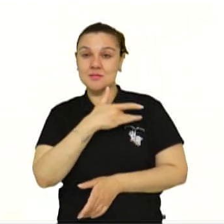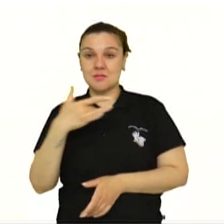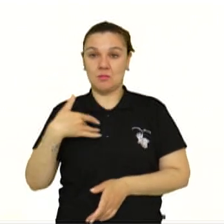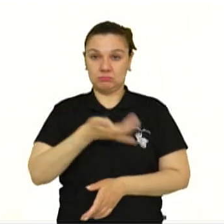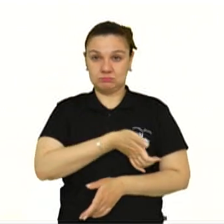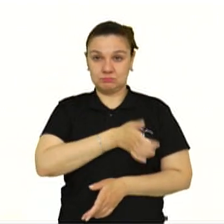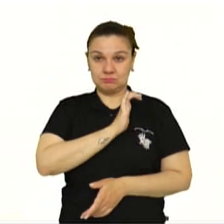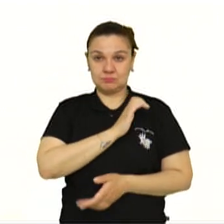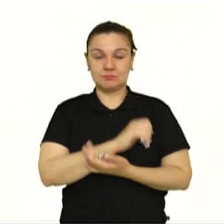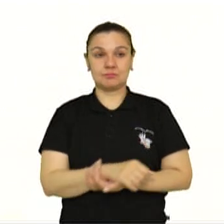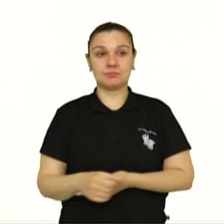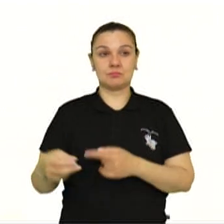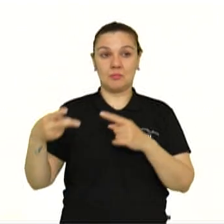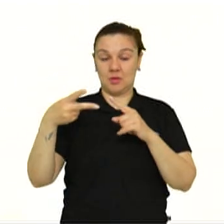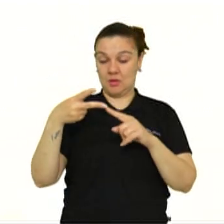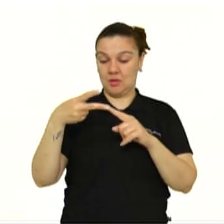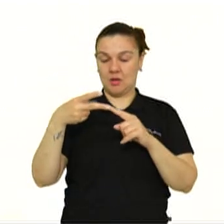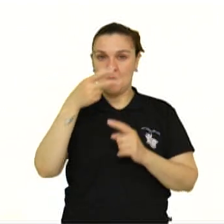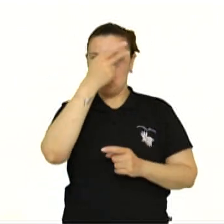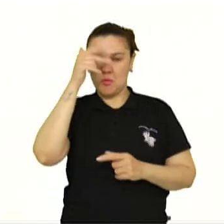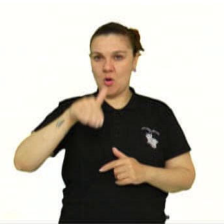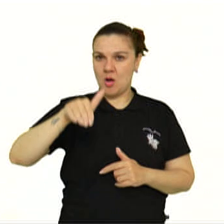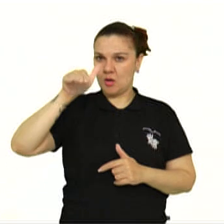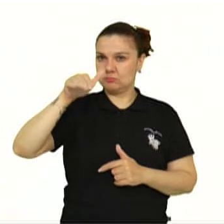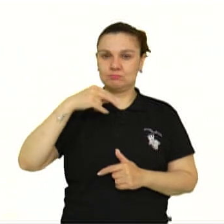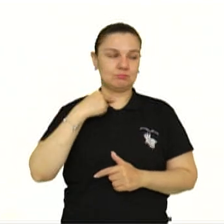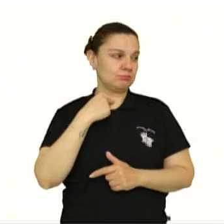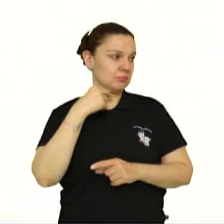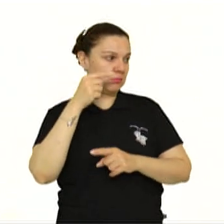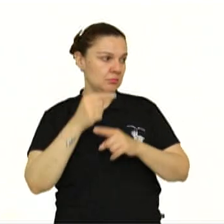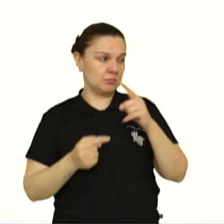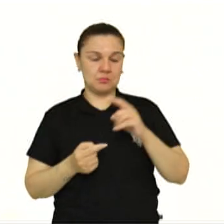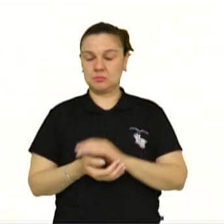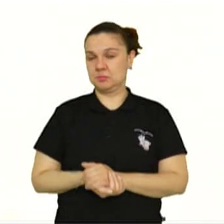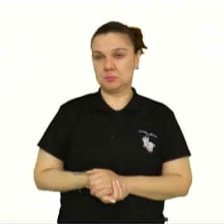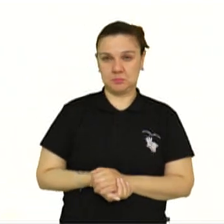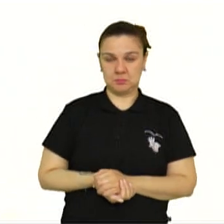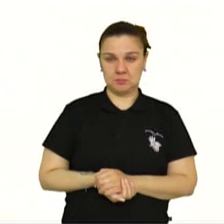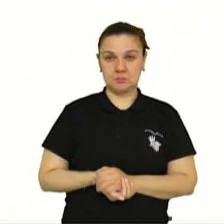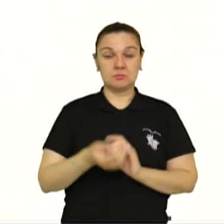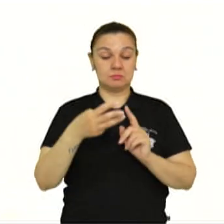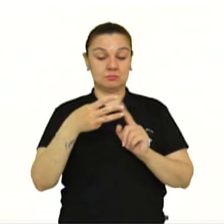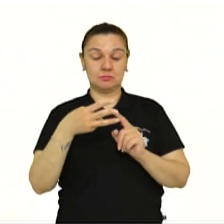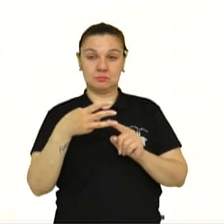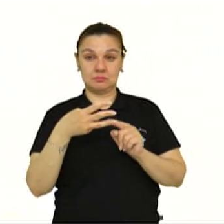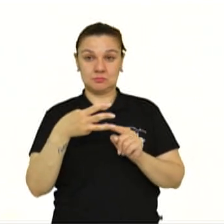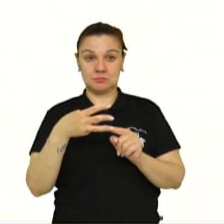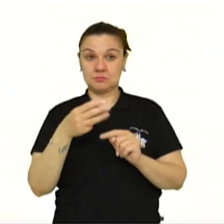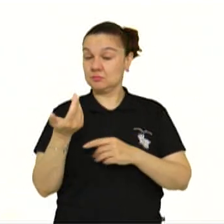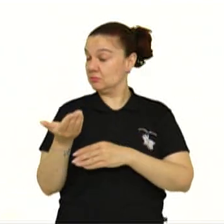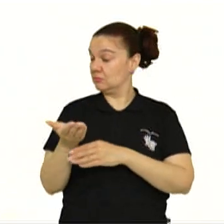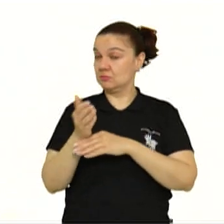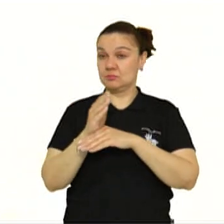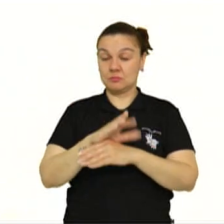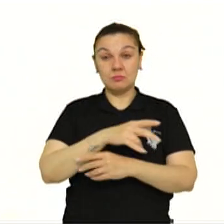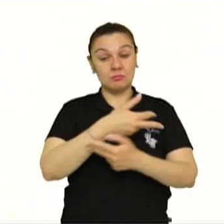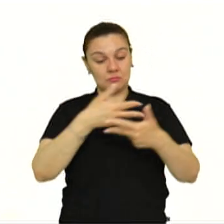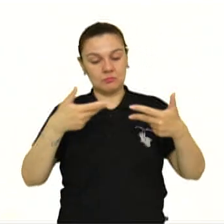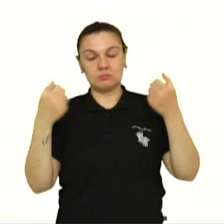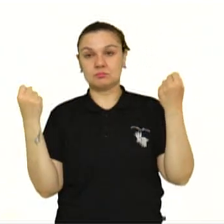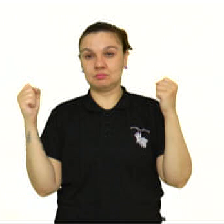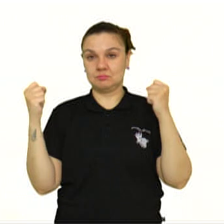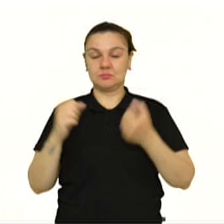cardiovascular. 2, adultos não podem participar porque causa lesões. 3, não auxilia em outras